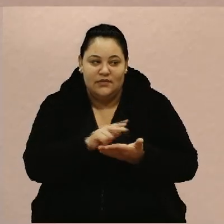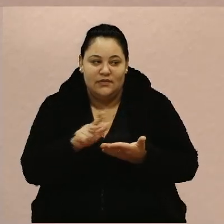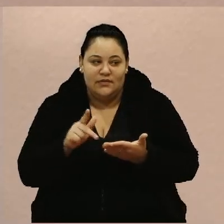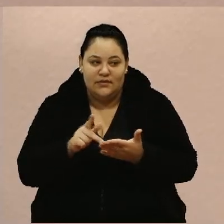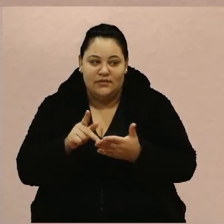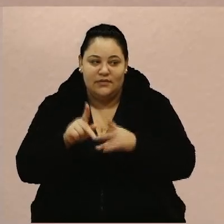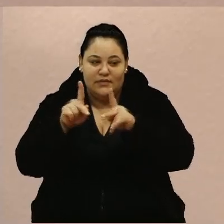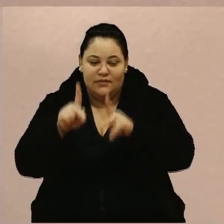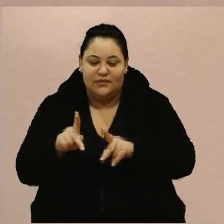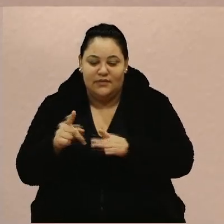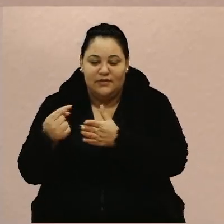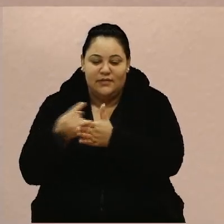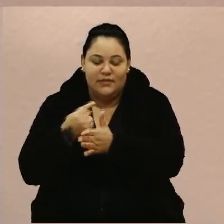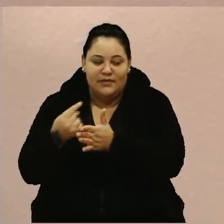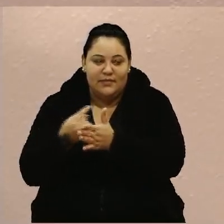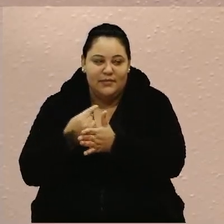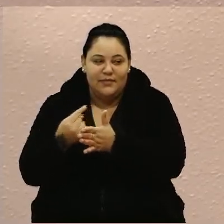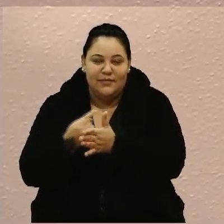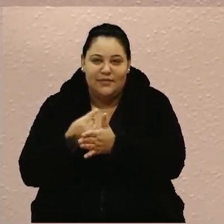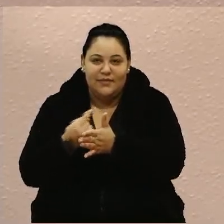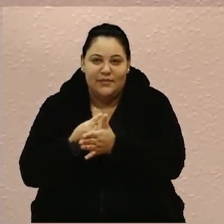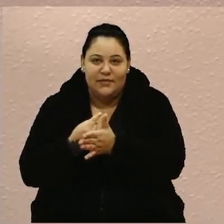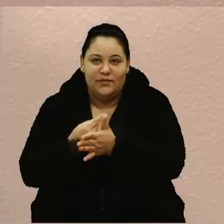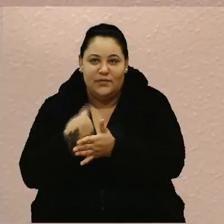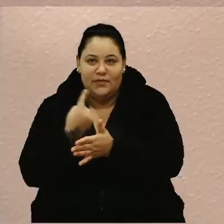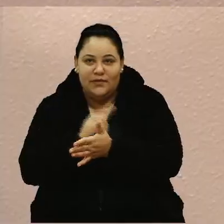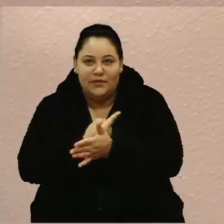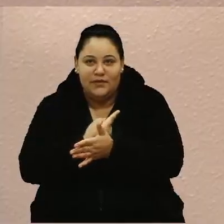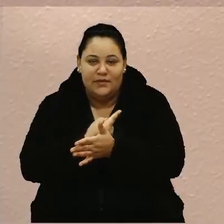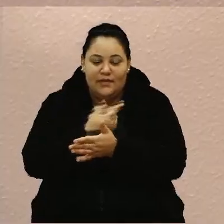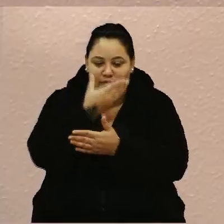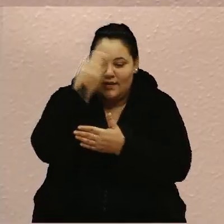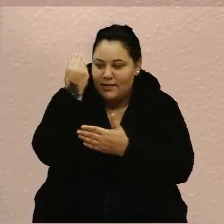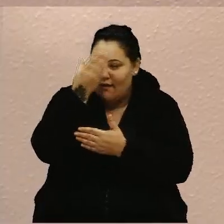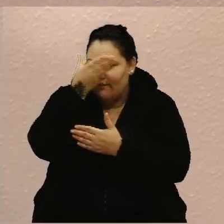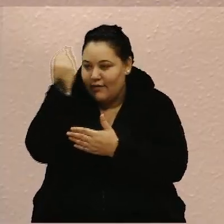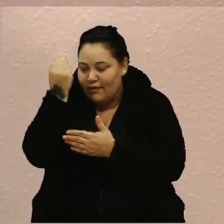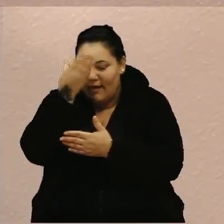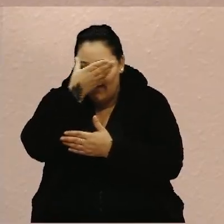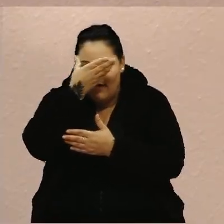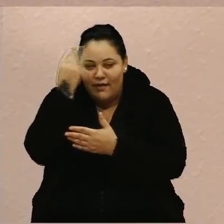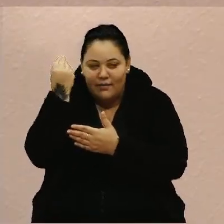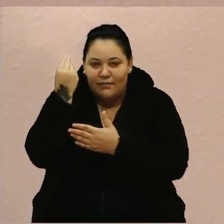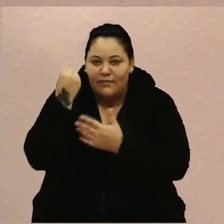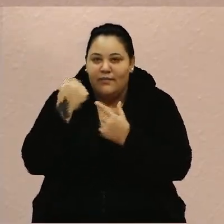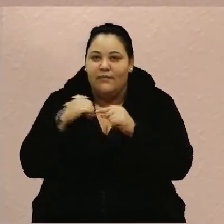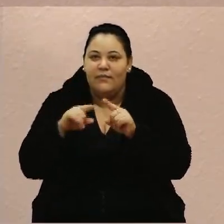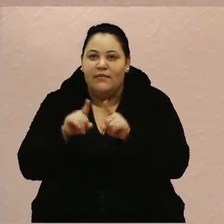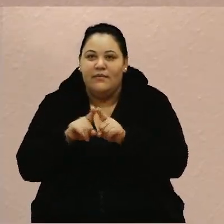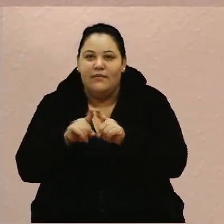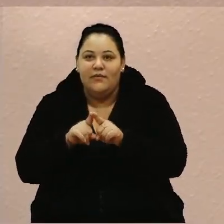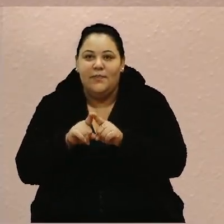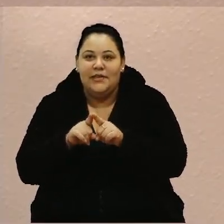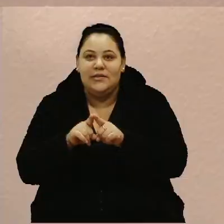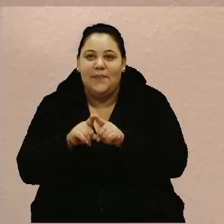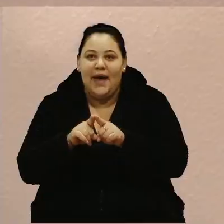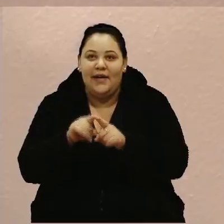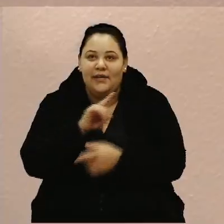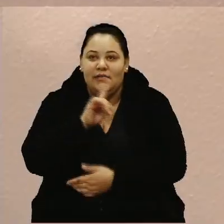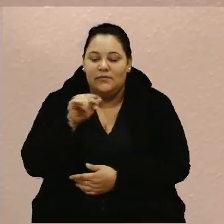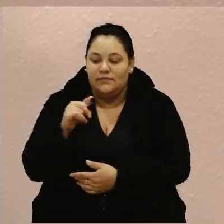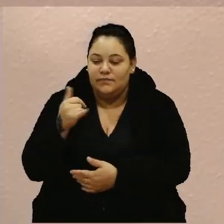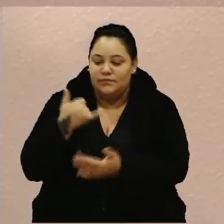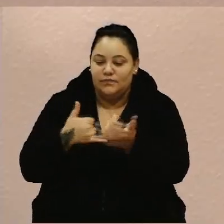questionam, né? André, se é 409, o pessoal esqueceu, vocês esqueceram? Não, nós não esquecemos, né? Não há